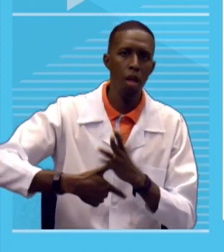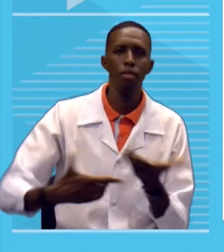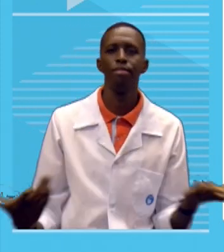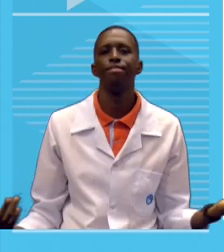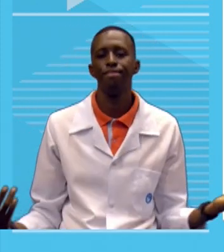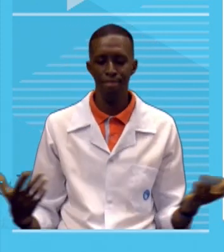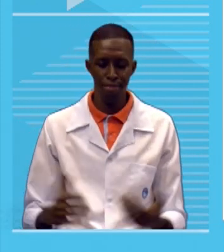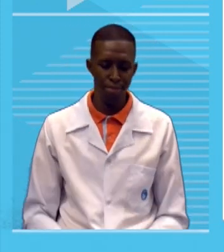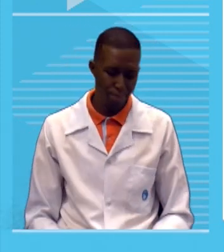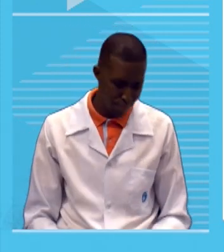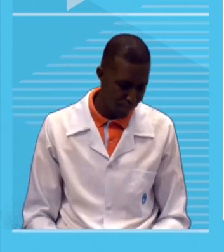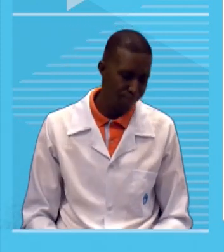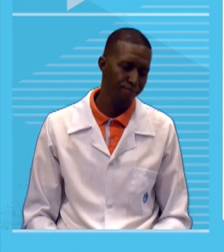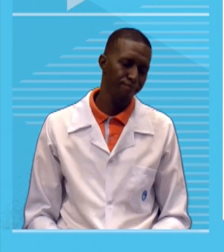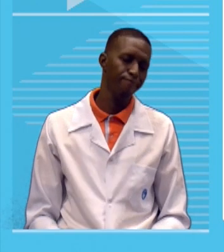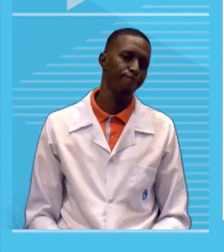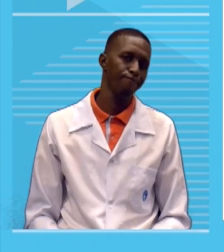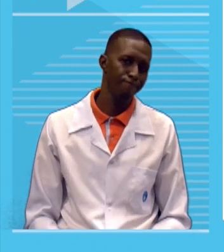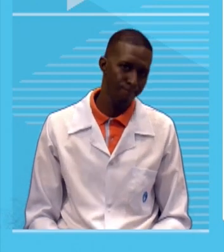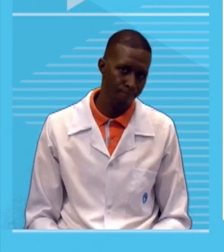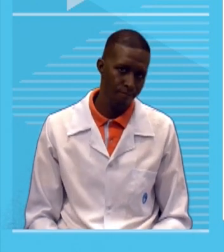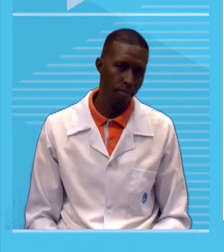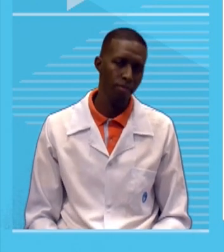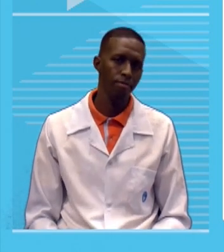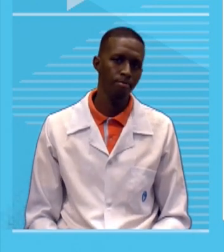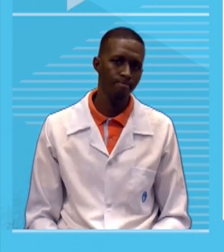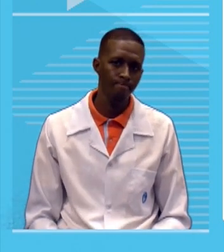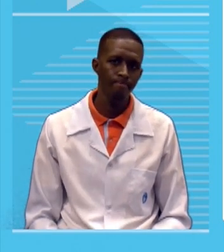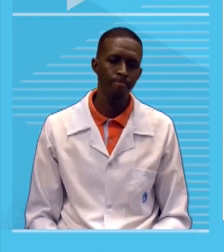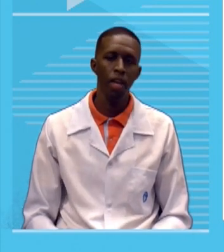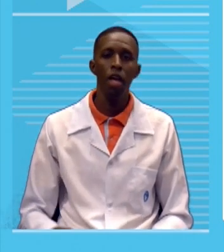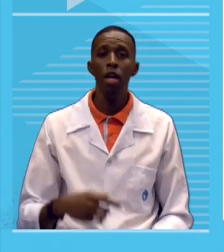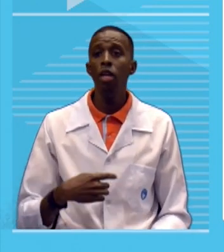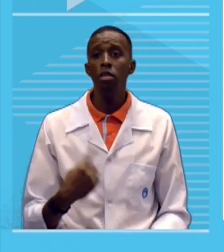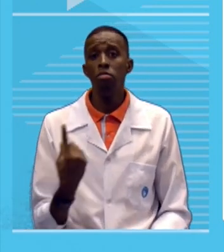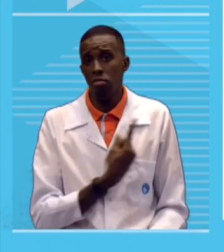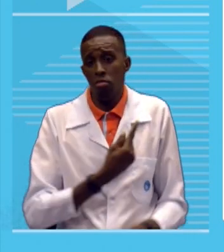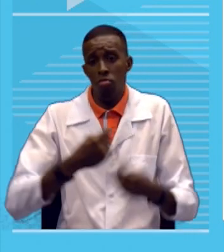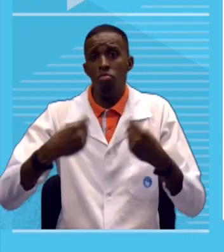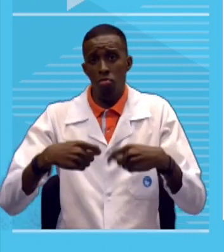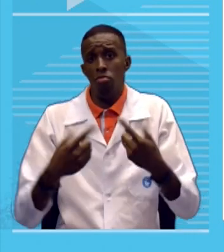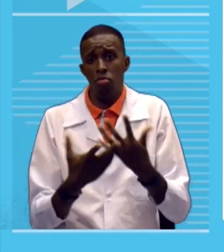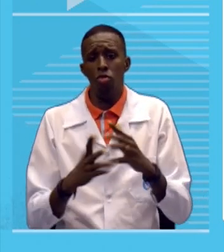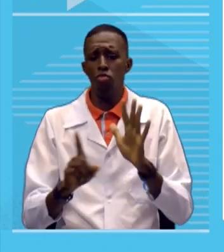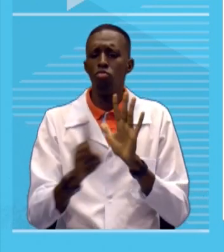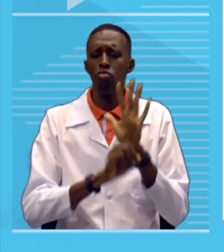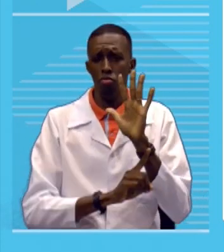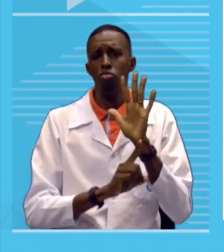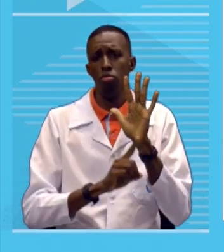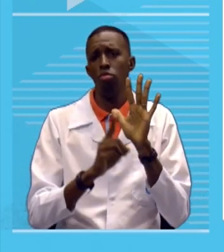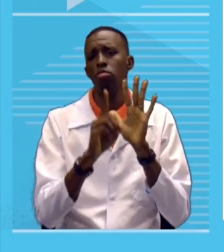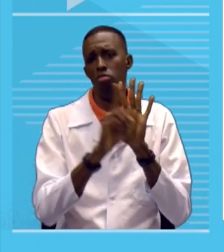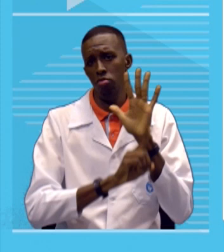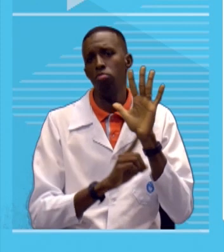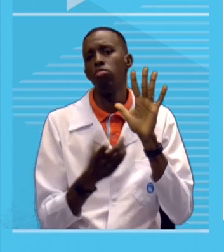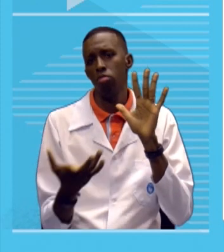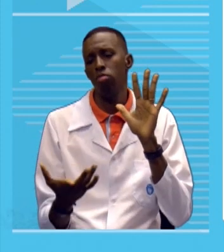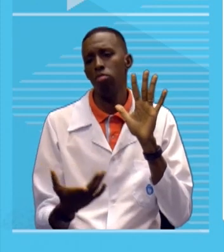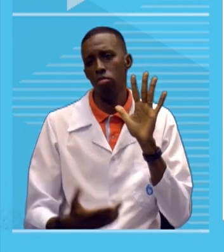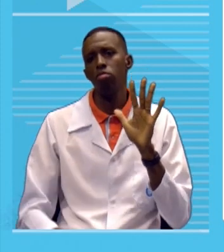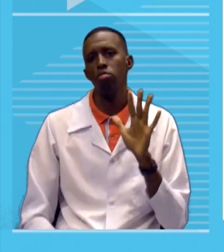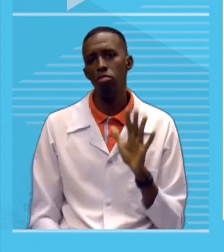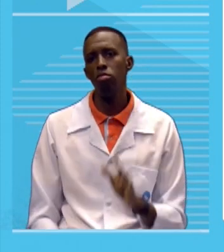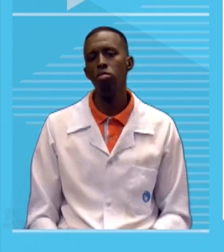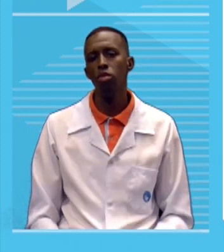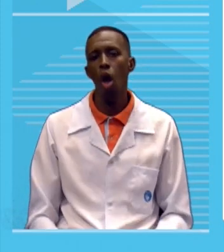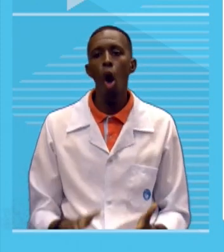algo, é um privilégio, é algo, é um poder, né, que você tem, não é, não faz parte da realidade de todo mundo que